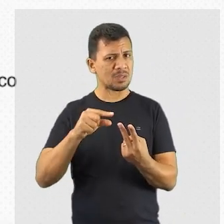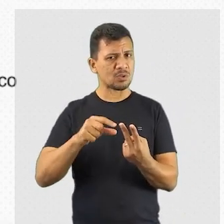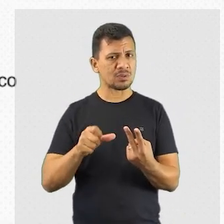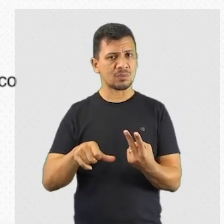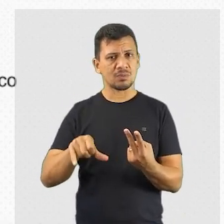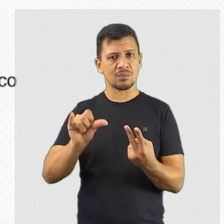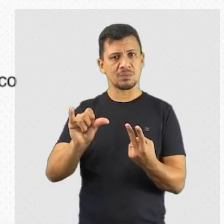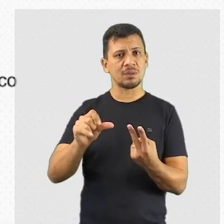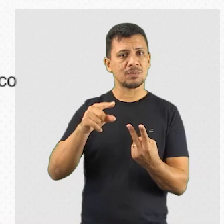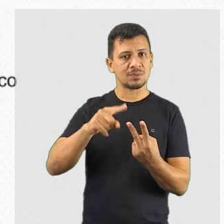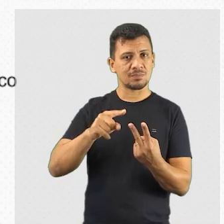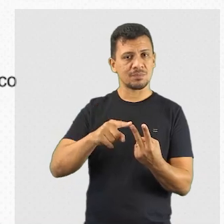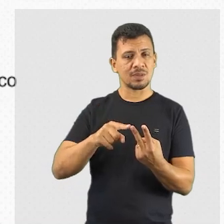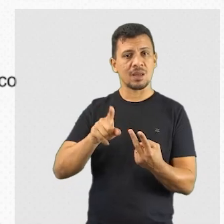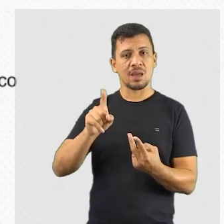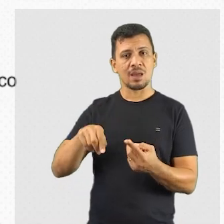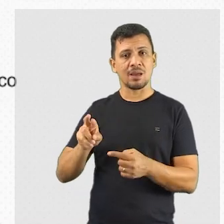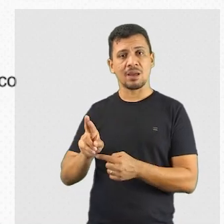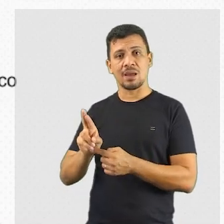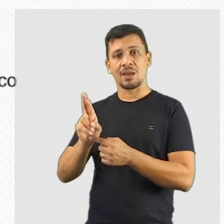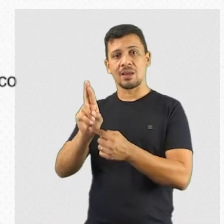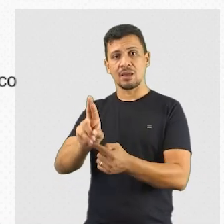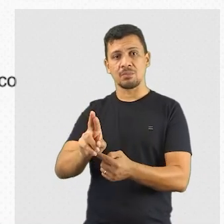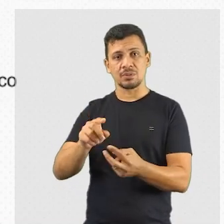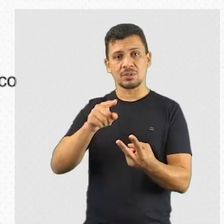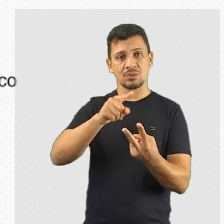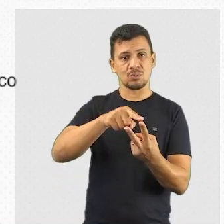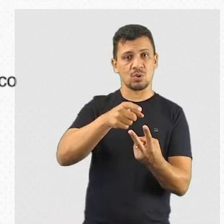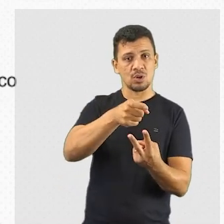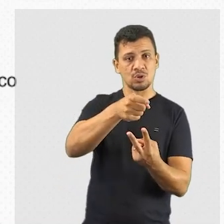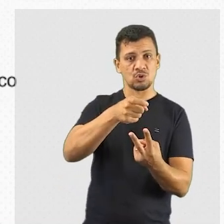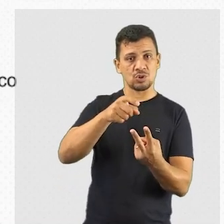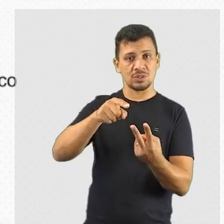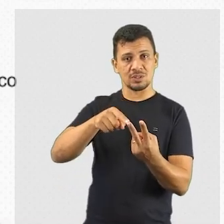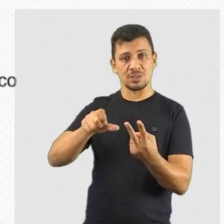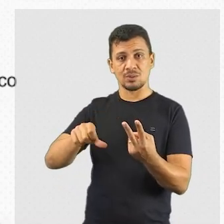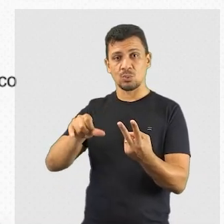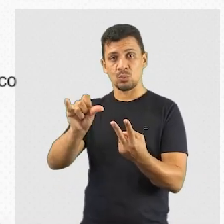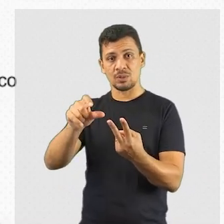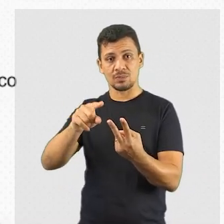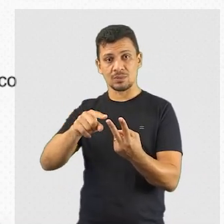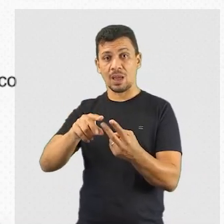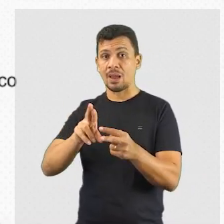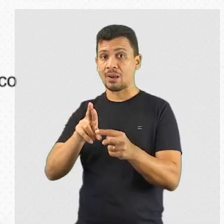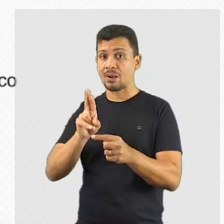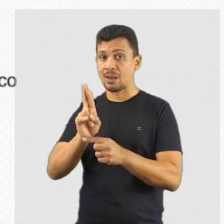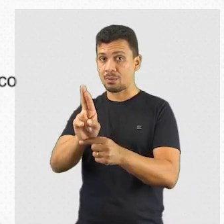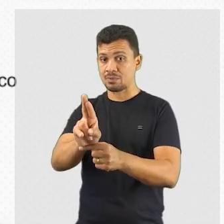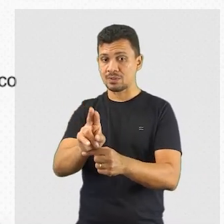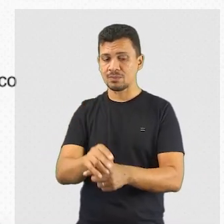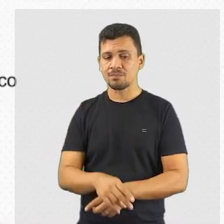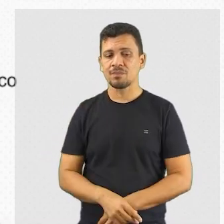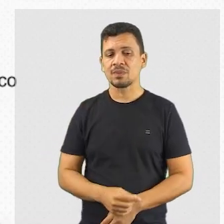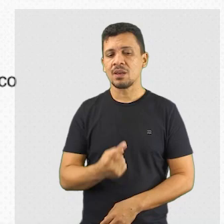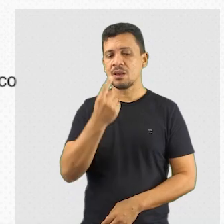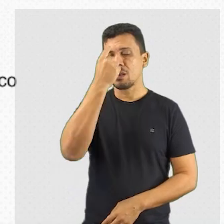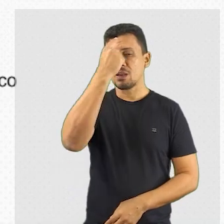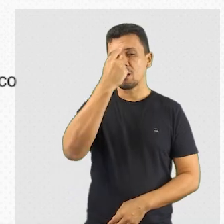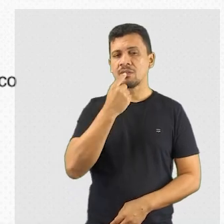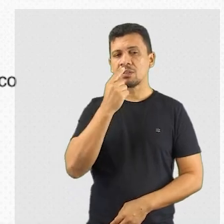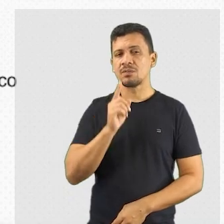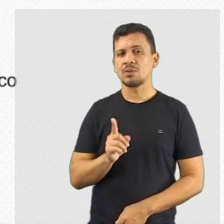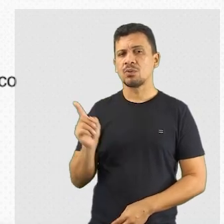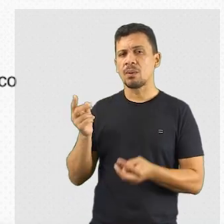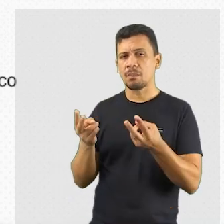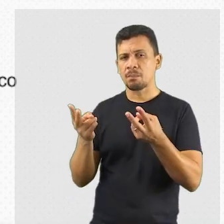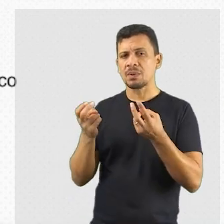cromossomo Y, tá? É a representação do cromossomo X e do cromossomo Y. Então, a partir dessa figura, a gente tem